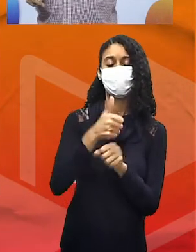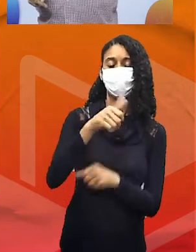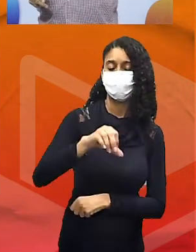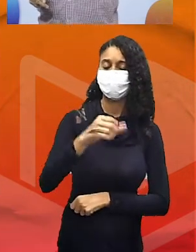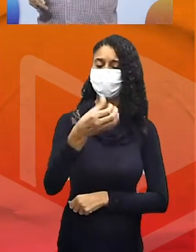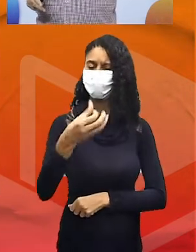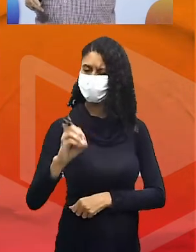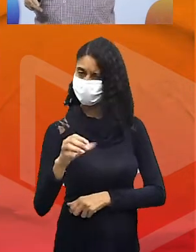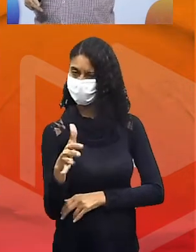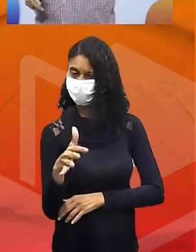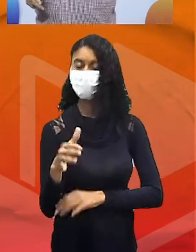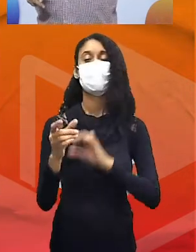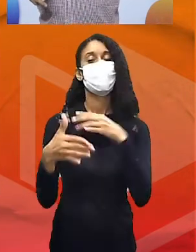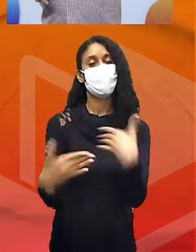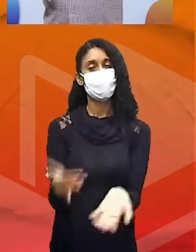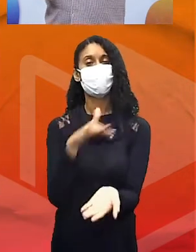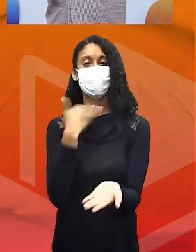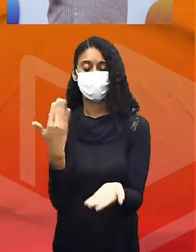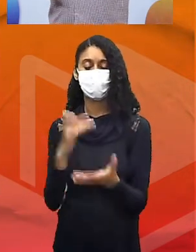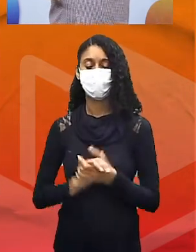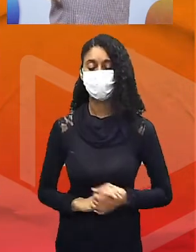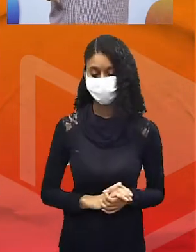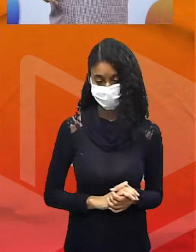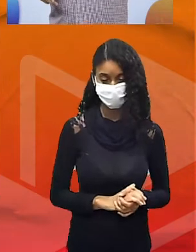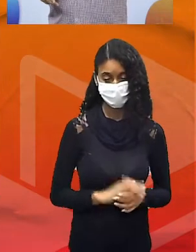deixou uma obra vastíssima,